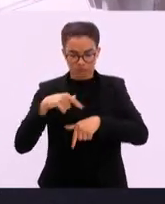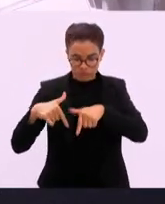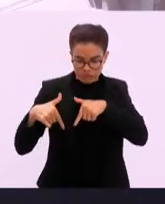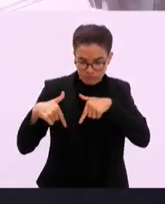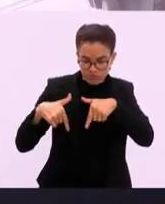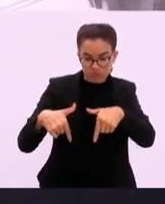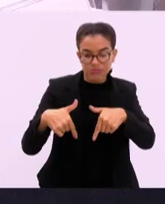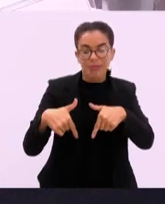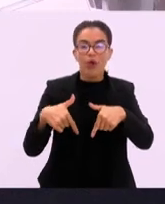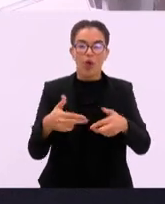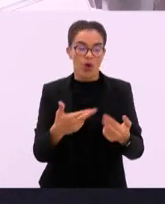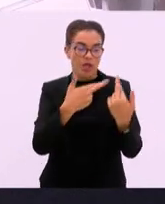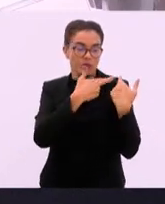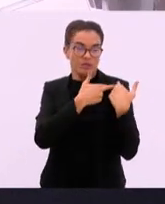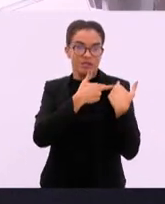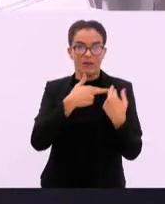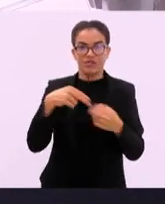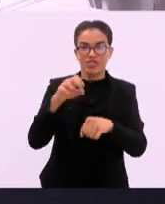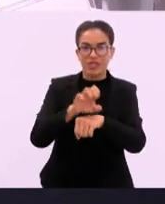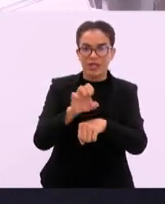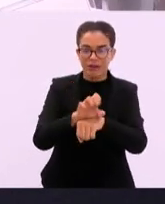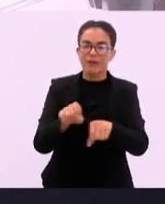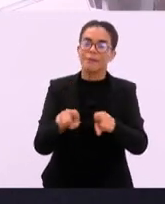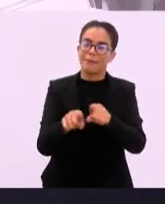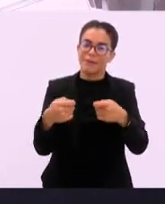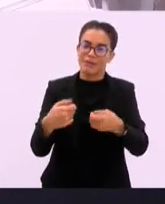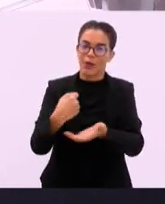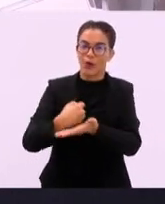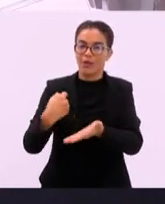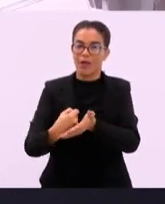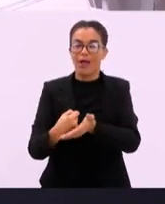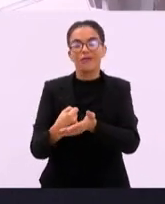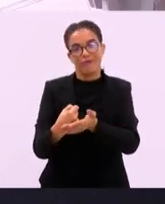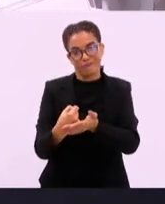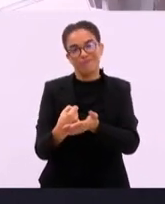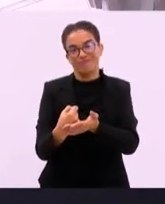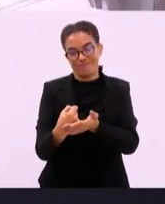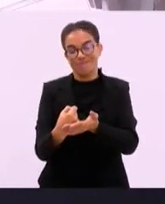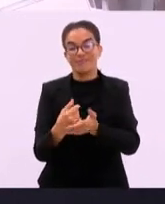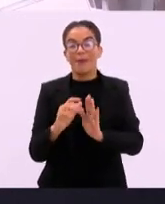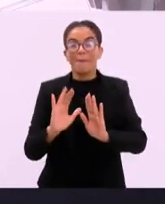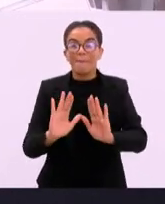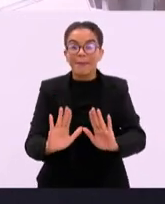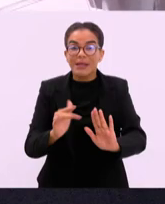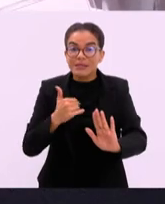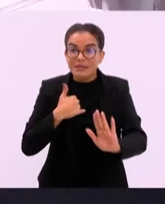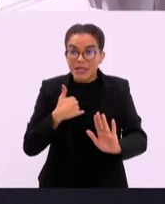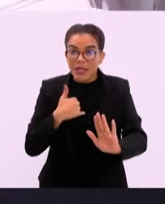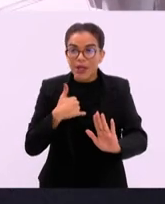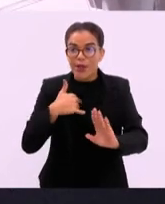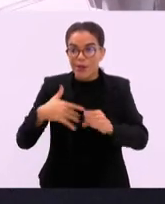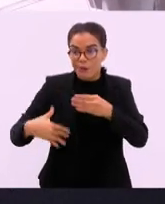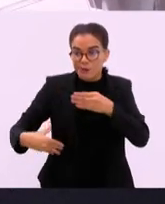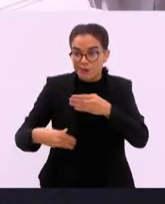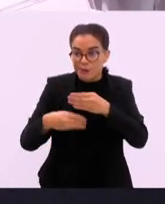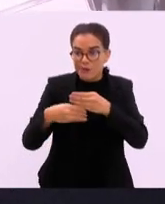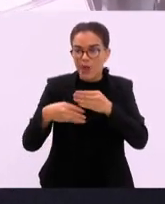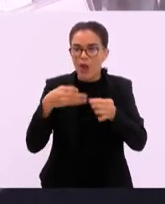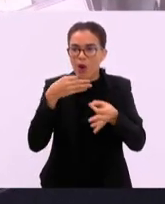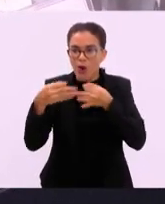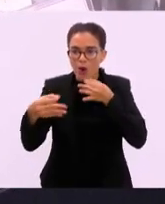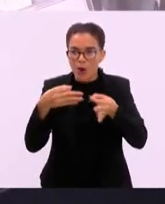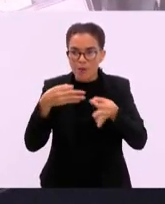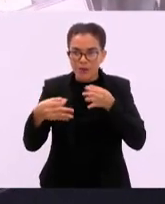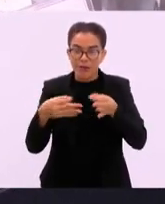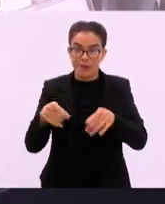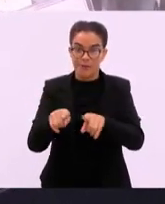algo que seja de competência estadual, ele também é conveniado e é uma via de mão dupla. Mas eu me filio aqui, já antecipando a discussão e, potencialmente,